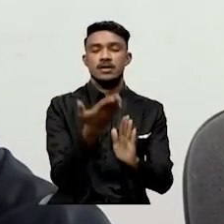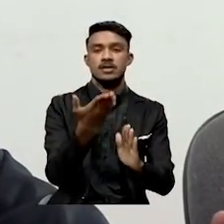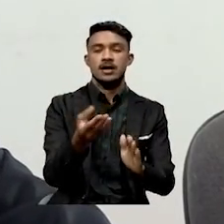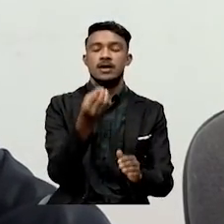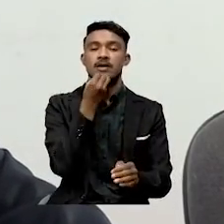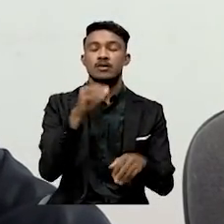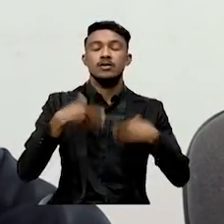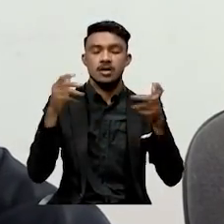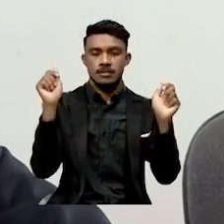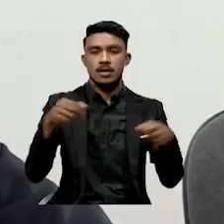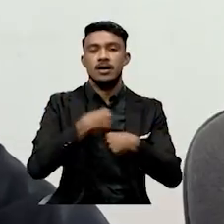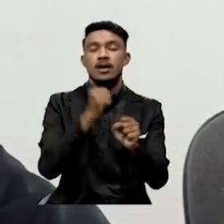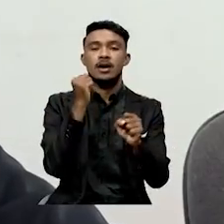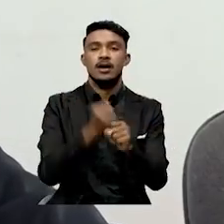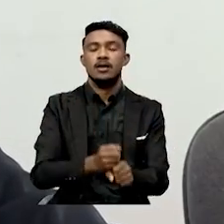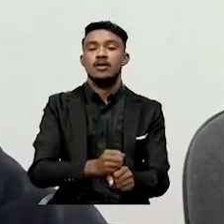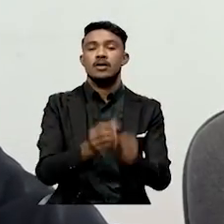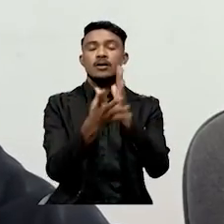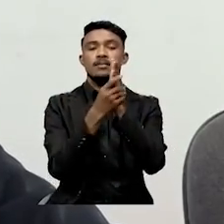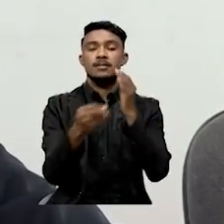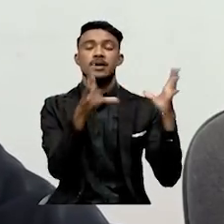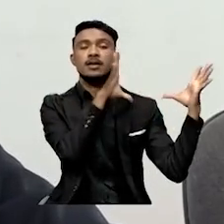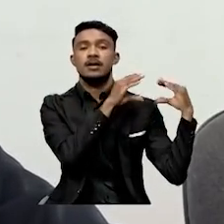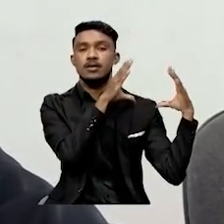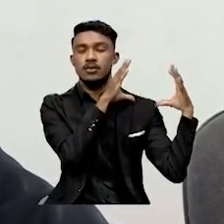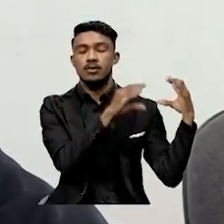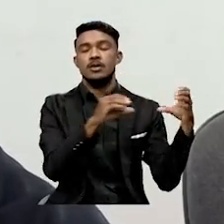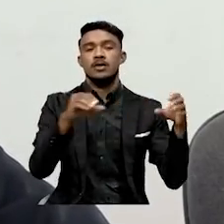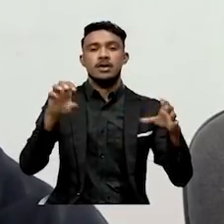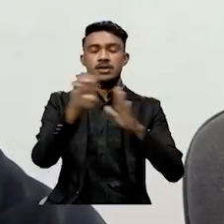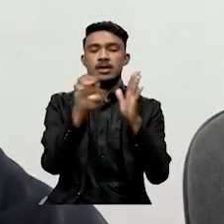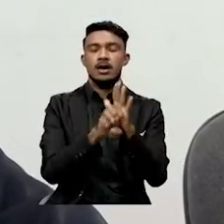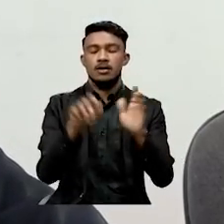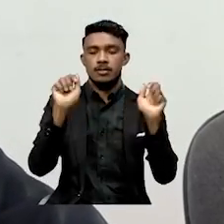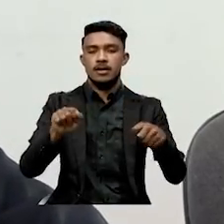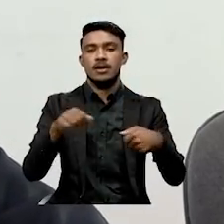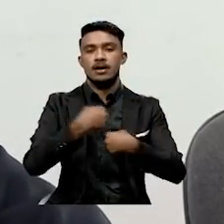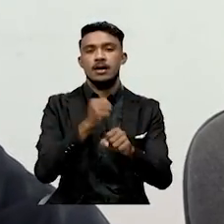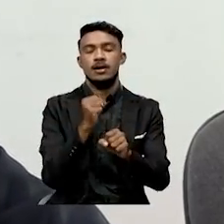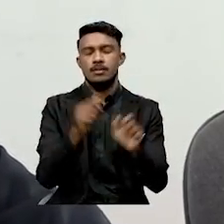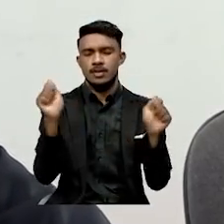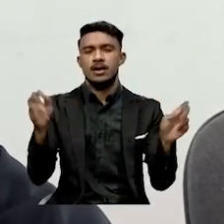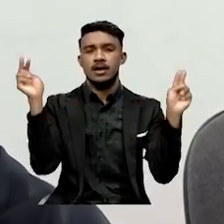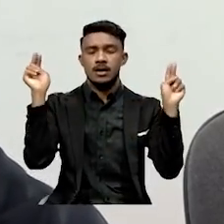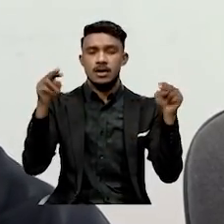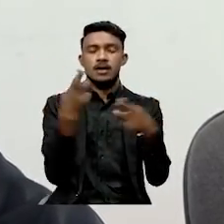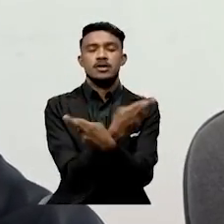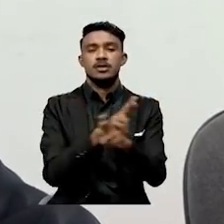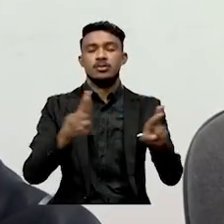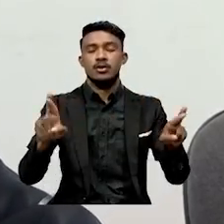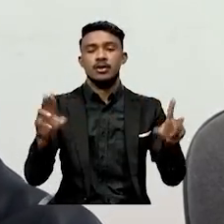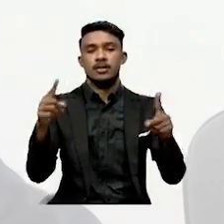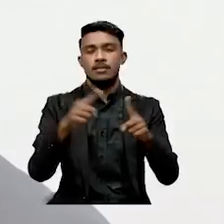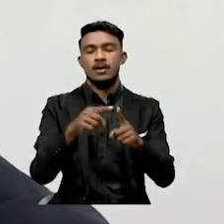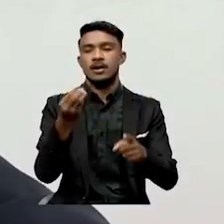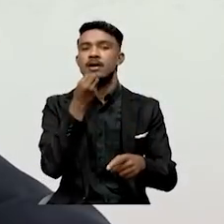a produzir mina nu. Aí, né? Está a trinchar aí, né? Para tu, né? Bele responde a necessidade, parte valo, ou se a dependência